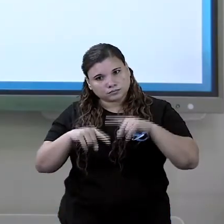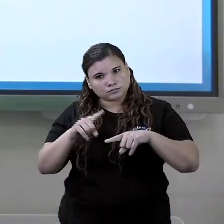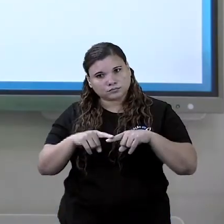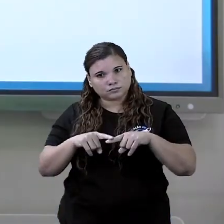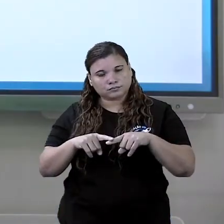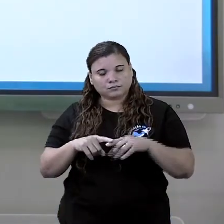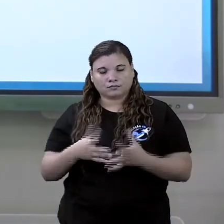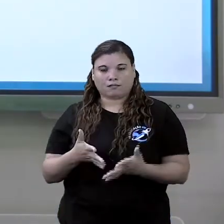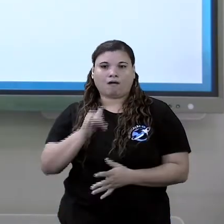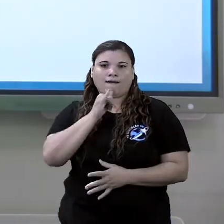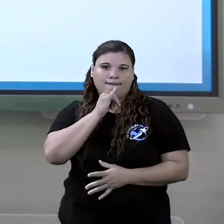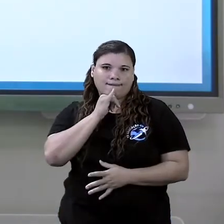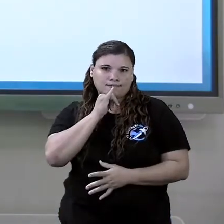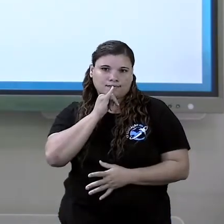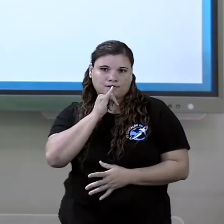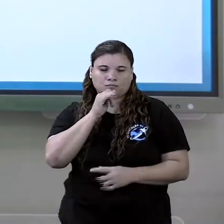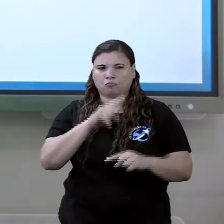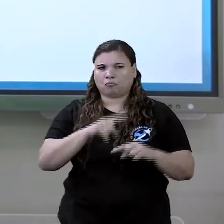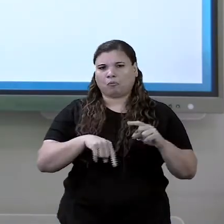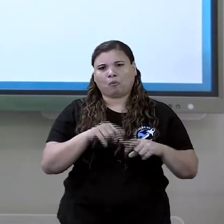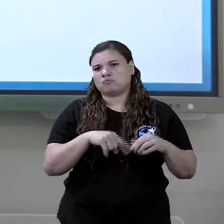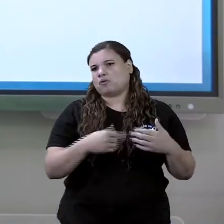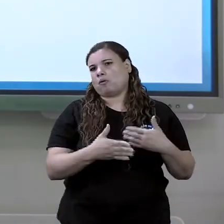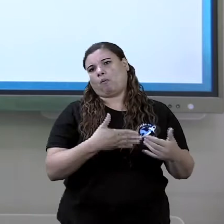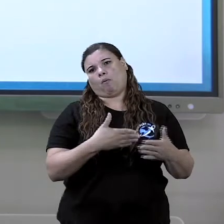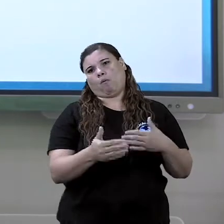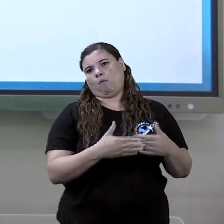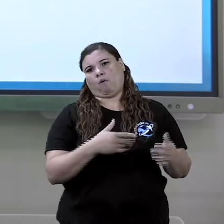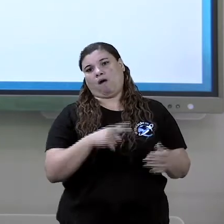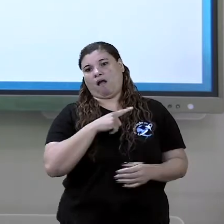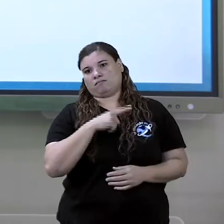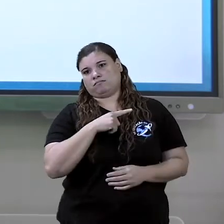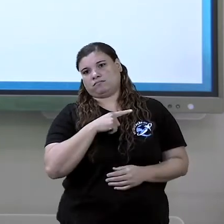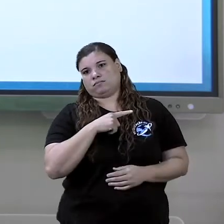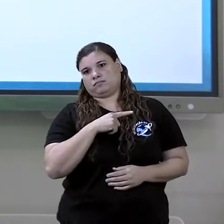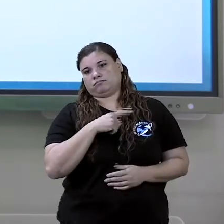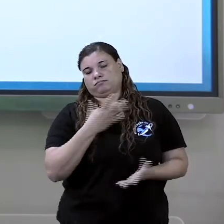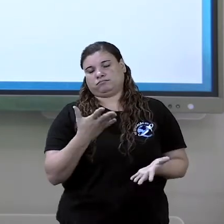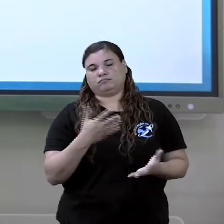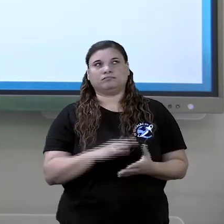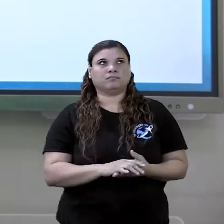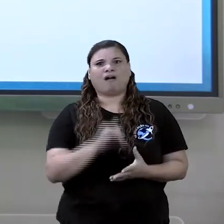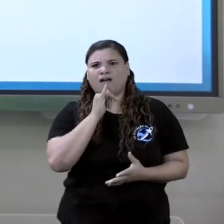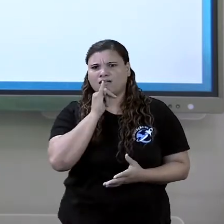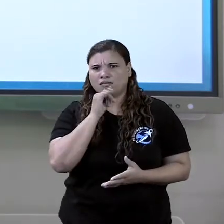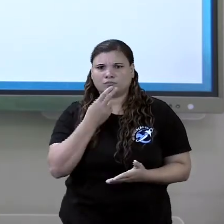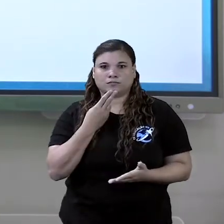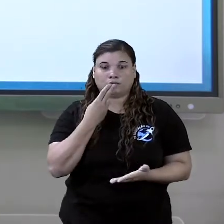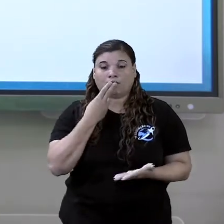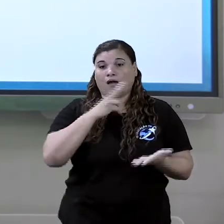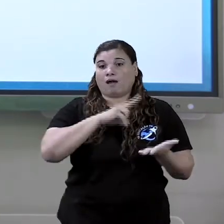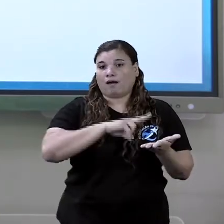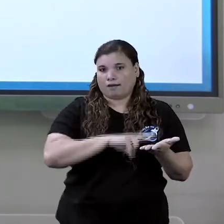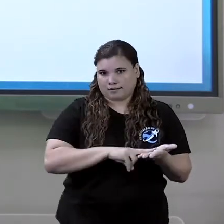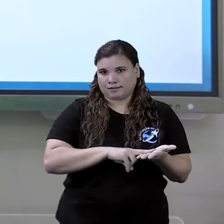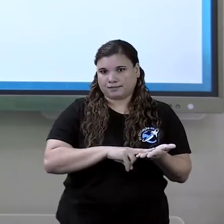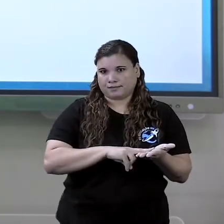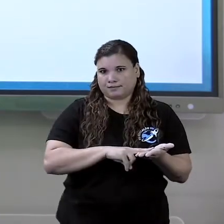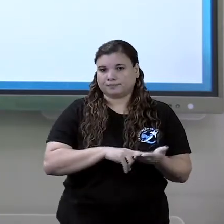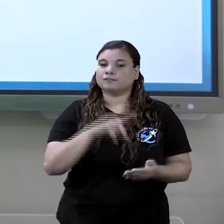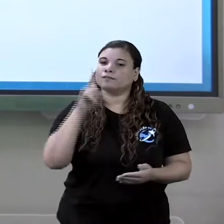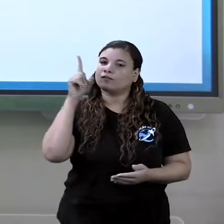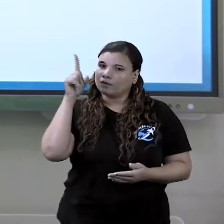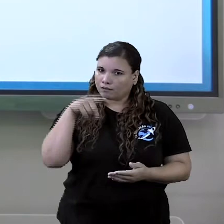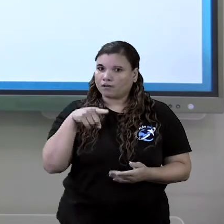Um objeto. Por exemplo, a carta. A carta, ela é uma